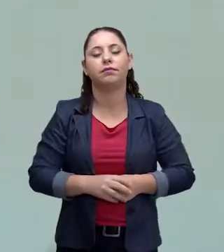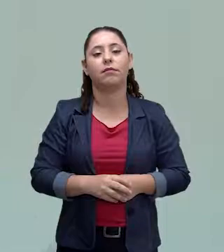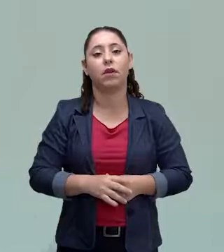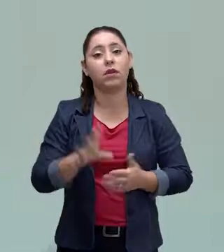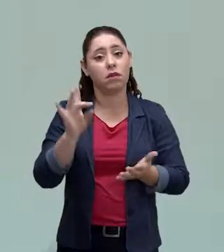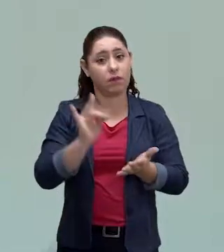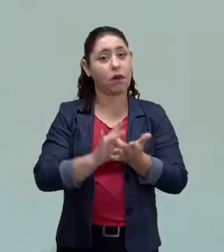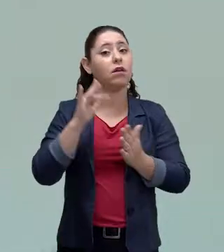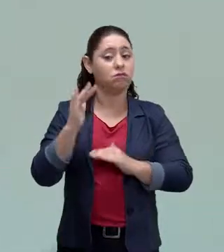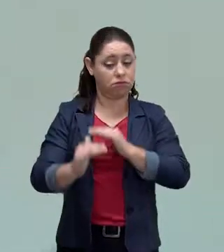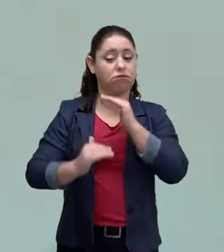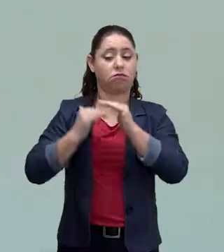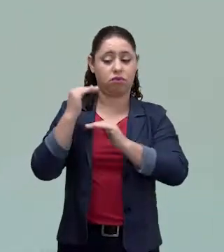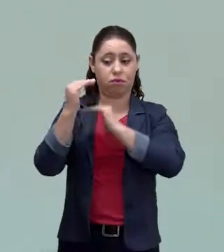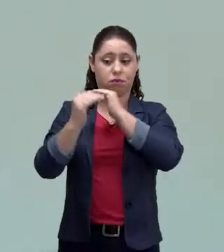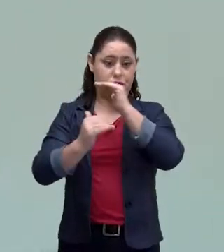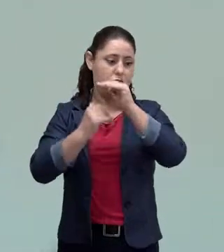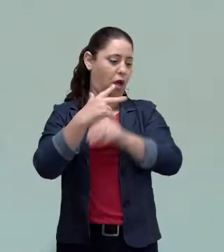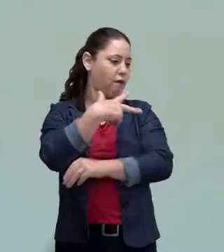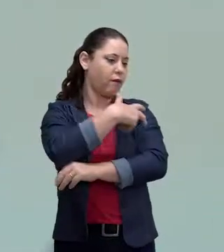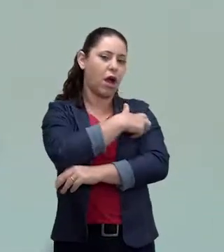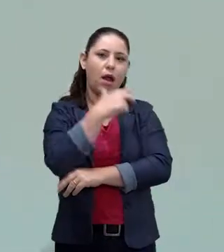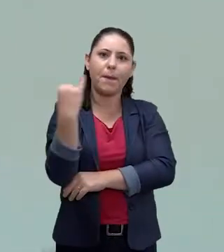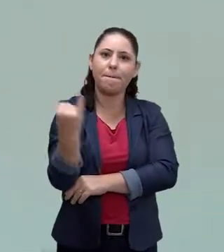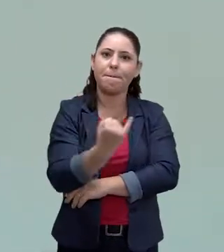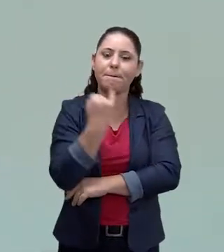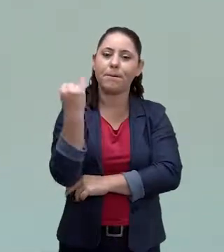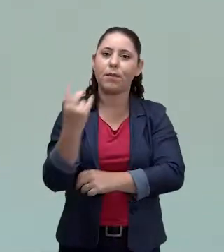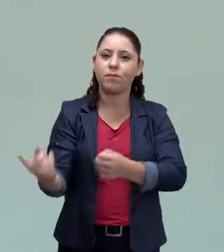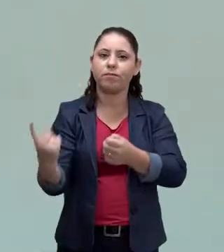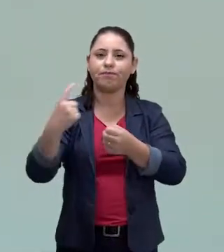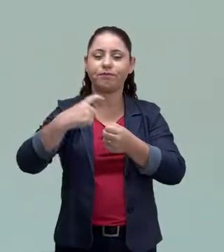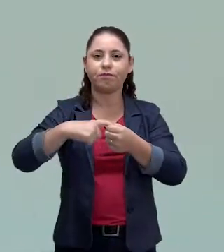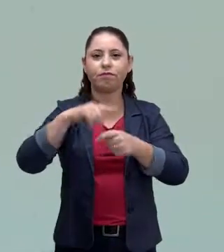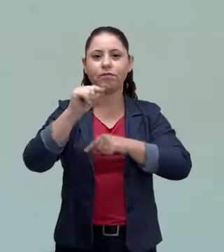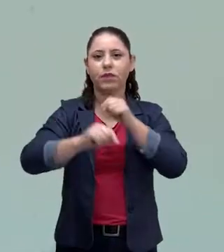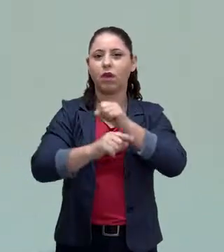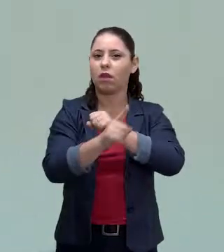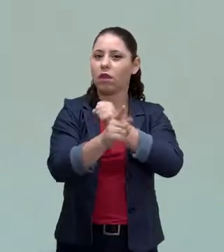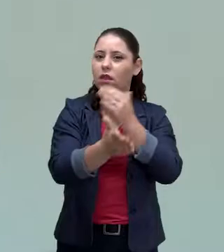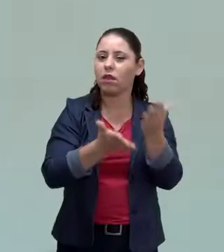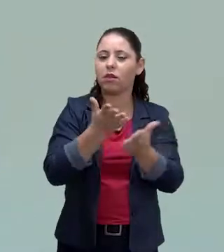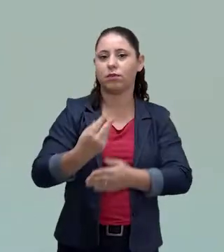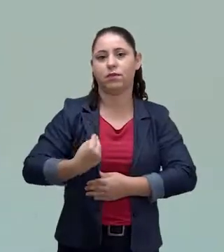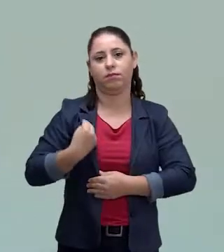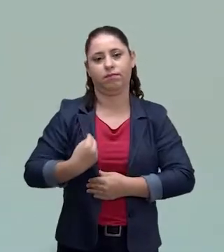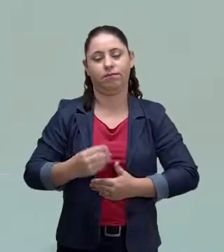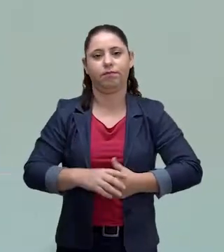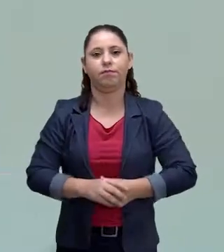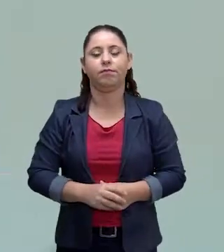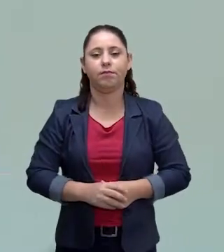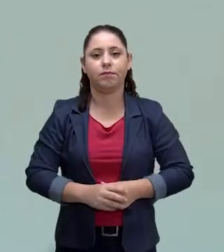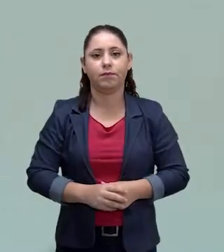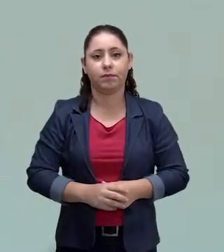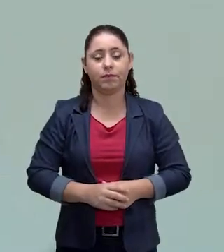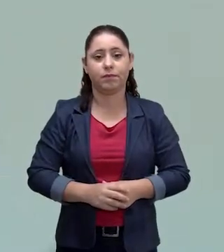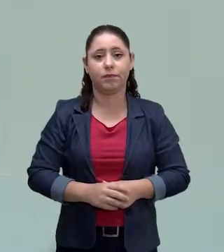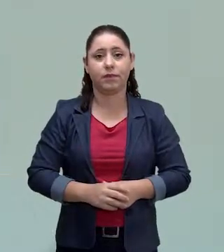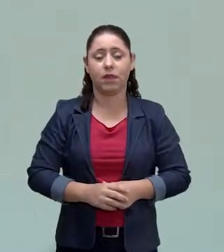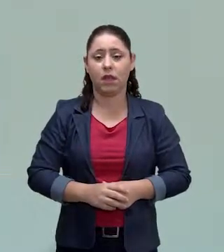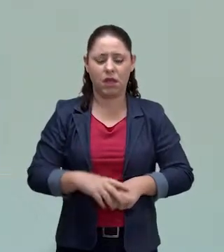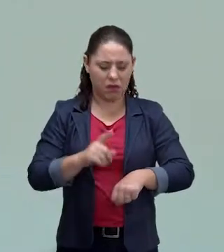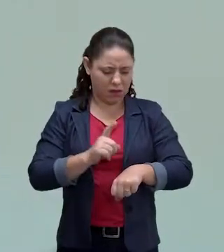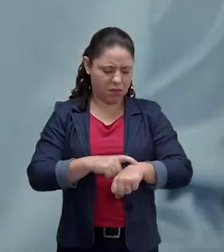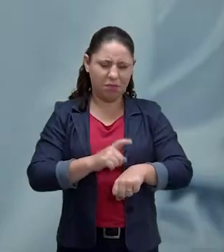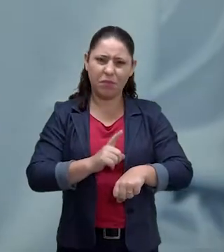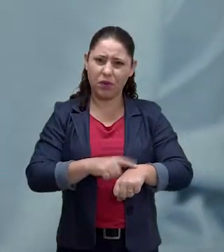Na verdade, o avanço da vacinação foi fundamental para que nós retomássemos o atendimento presencial.